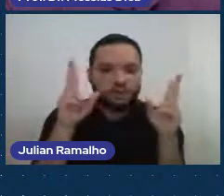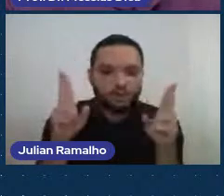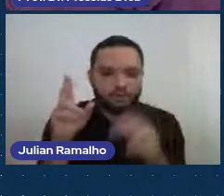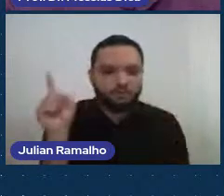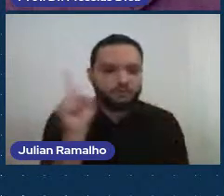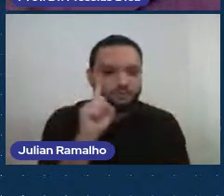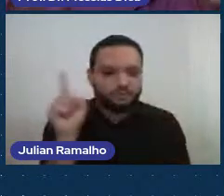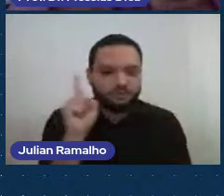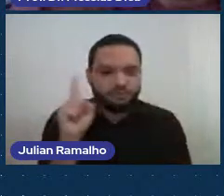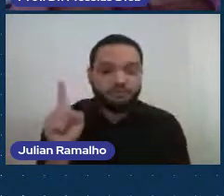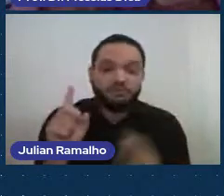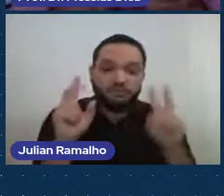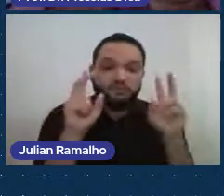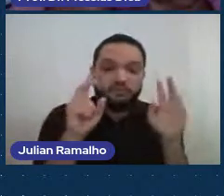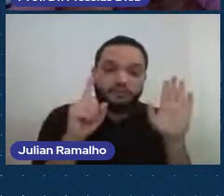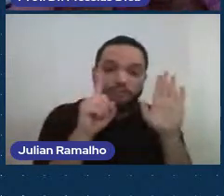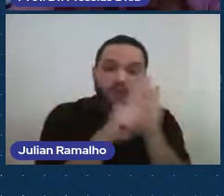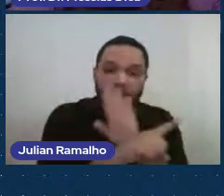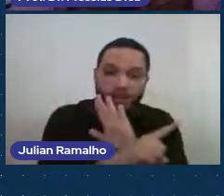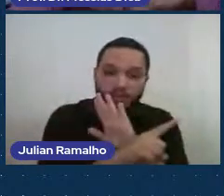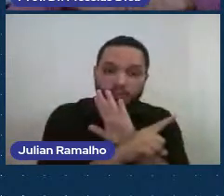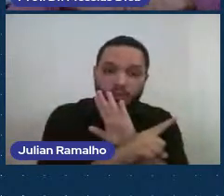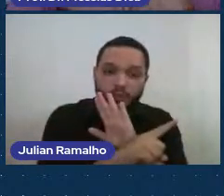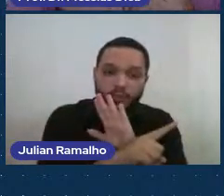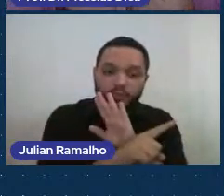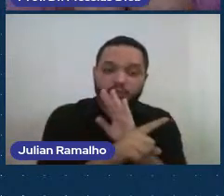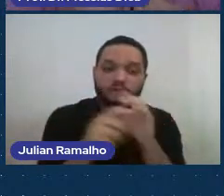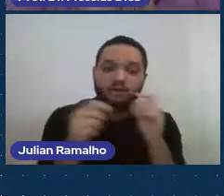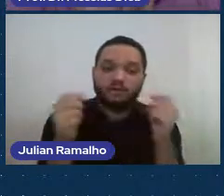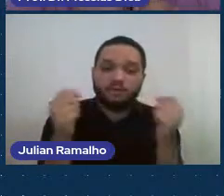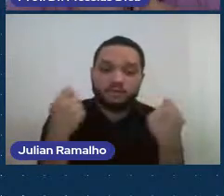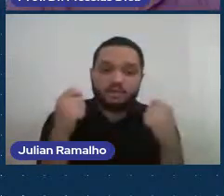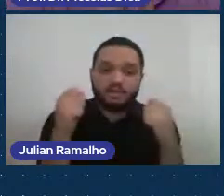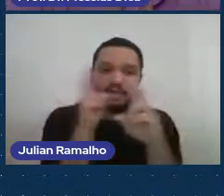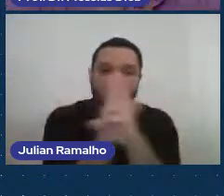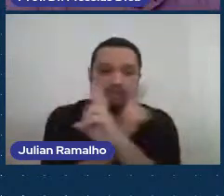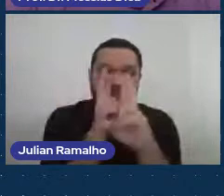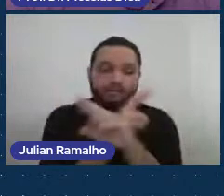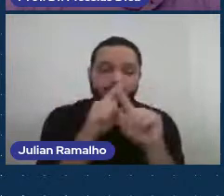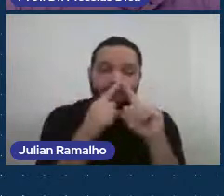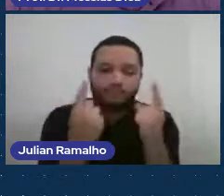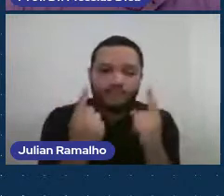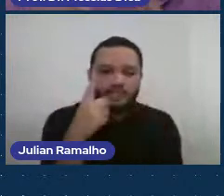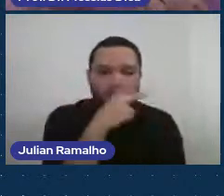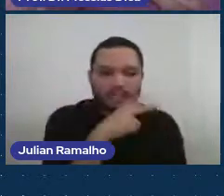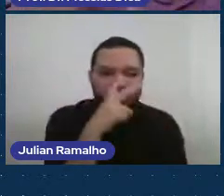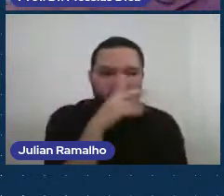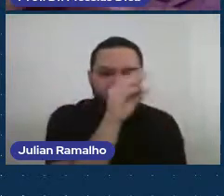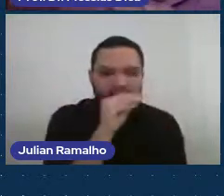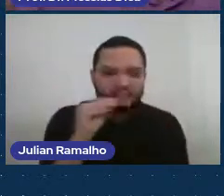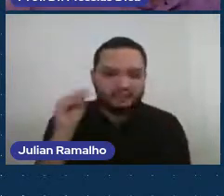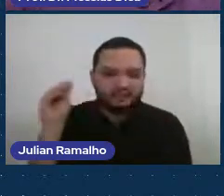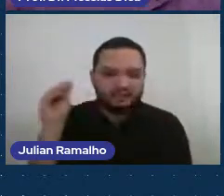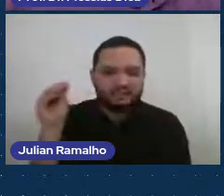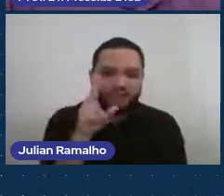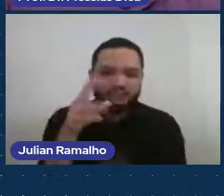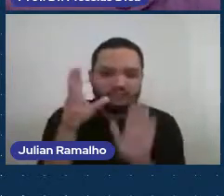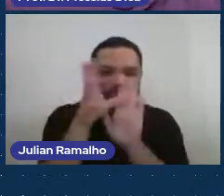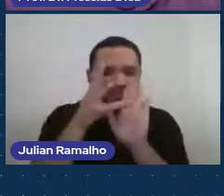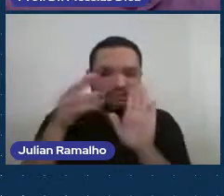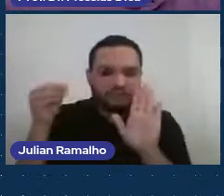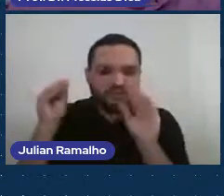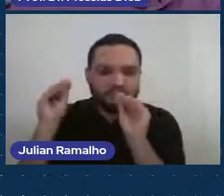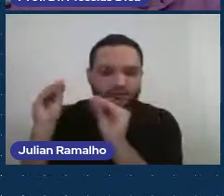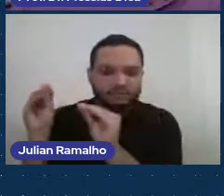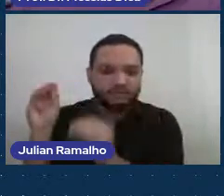o objetivo, então tem que ter uma relação muito próxima entre elas. Mas é importante que vocês tenham cuidado para não repetir a pergunta